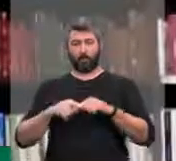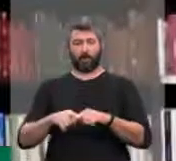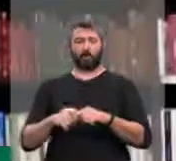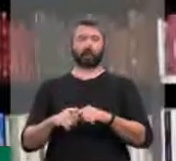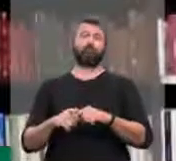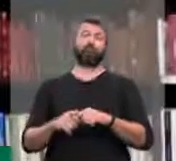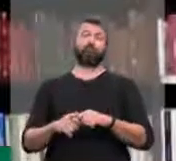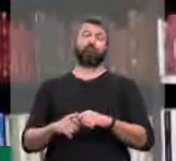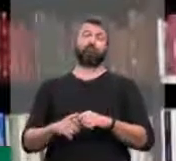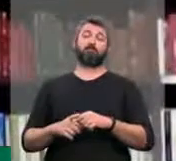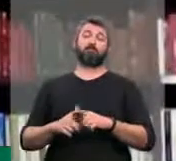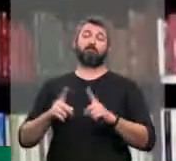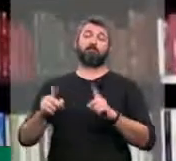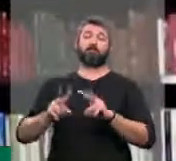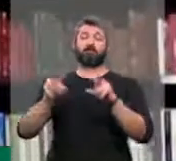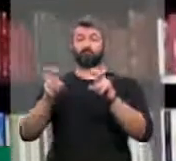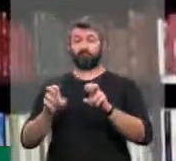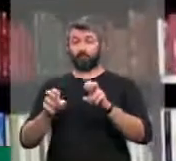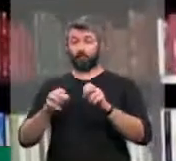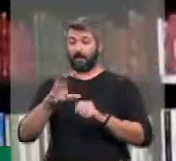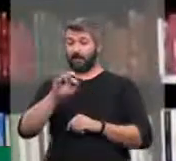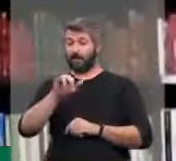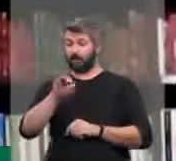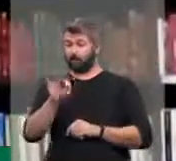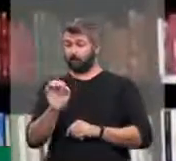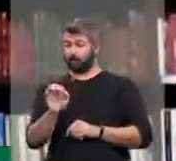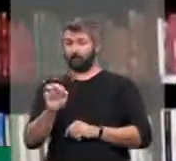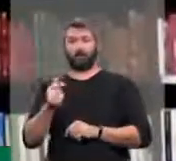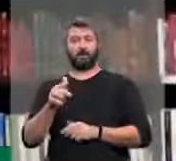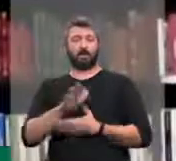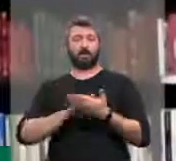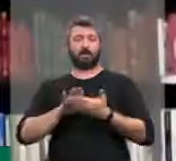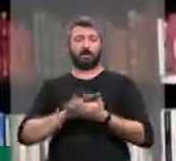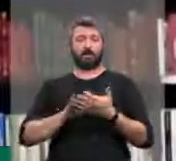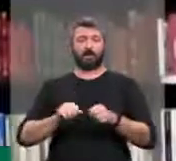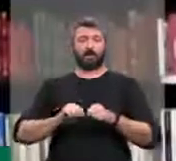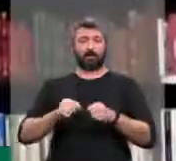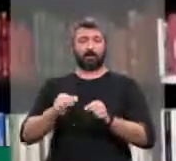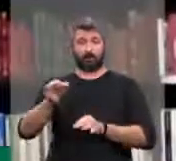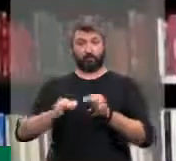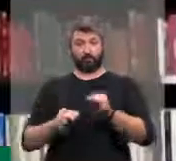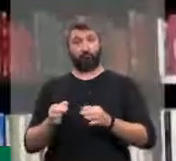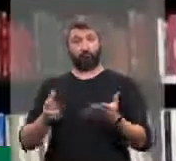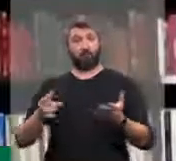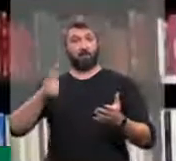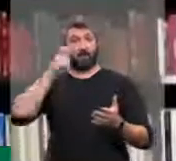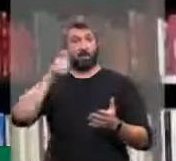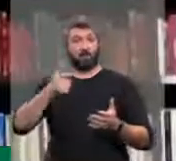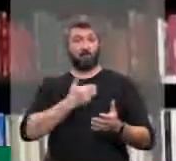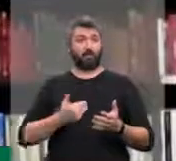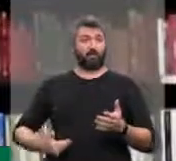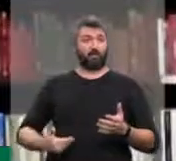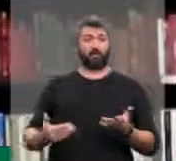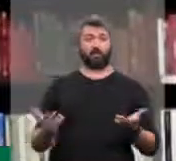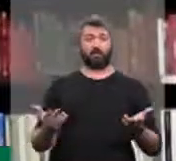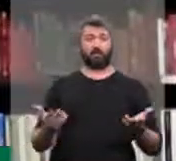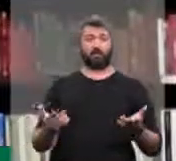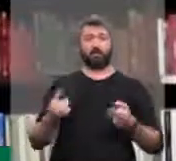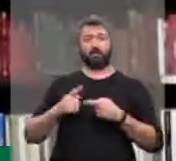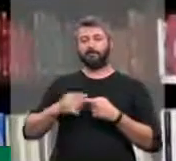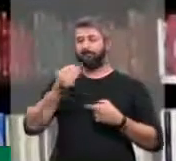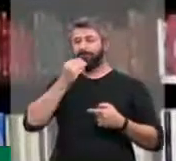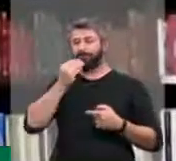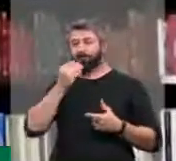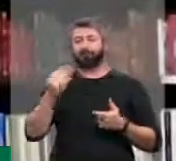atualizado, desde que em relação ao crédito não penda recurso ou defesa judicial, é do interesse do poder público pela